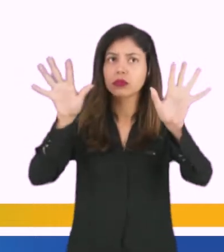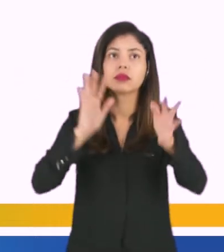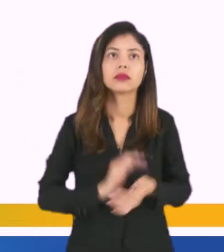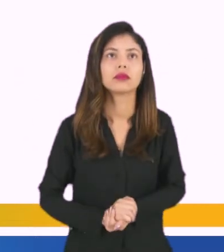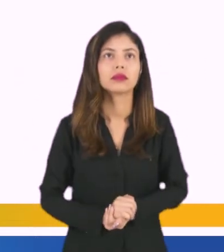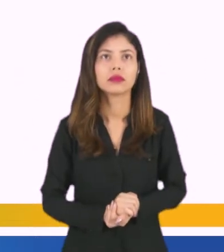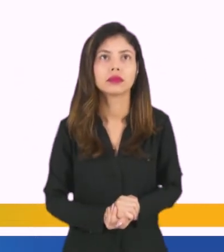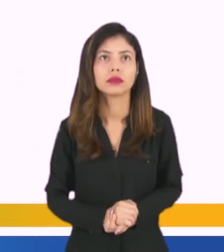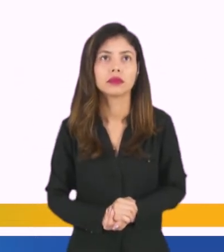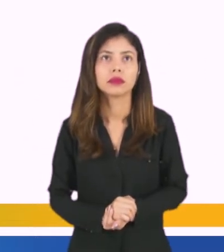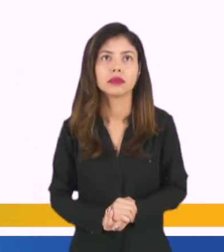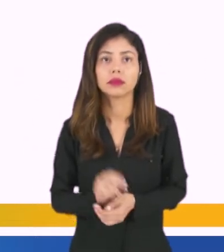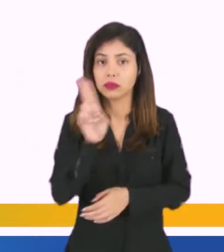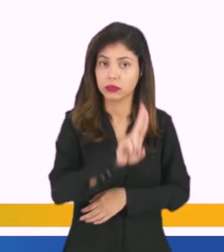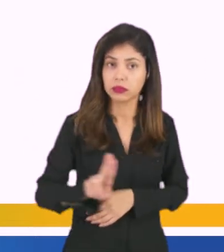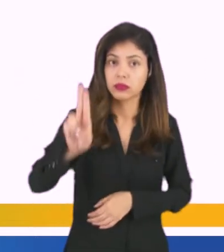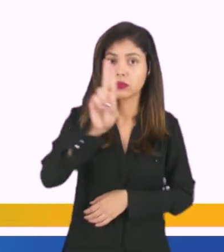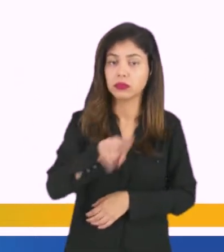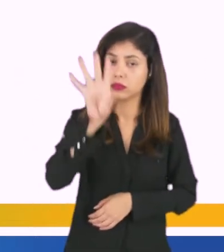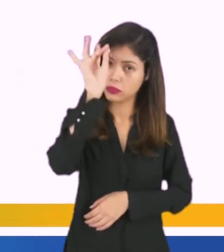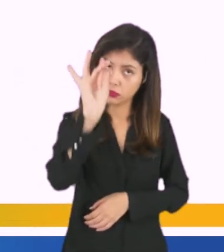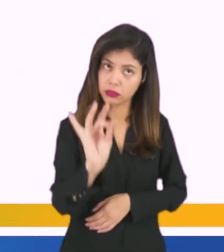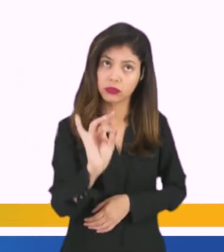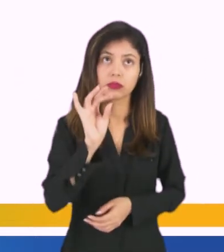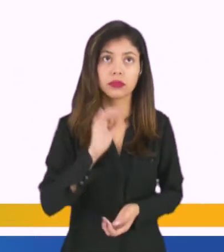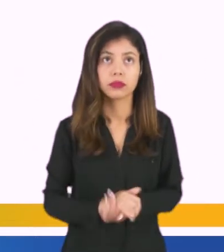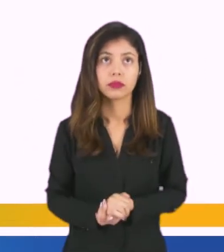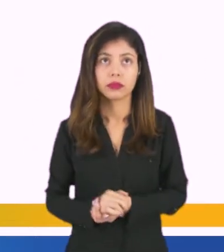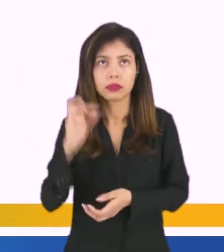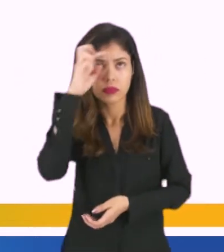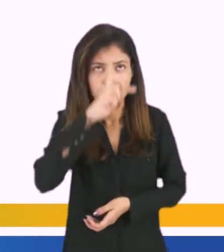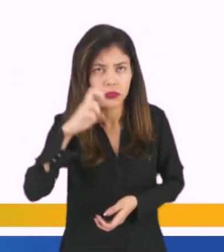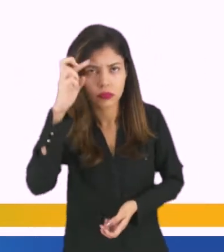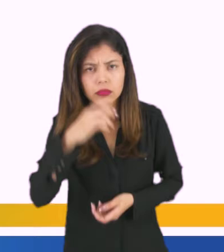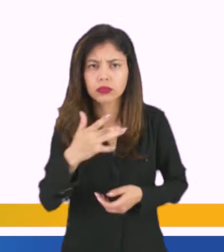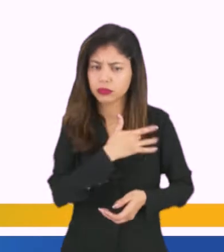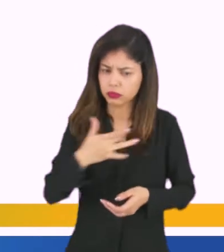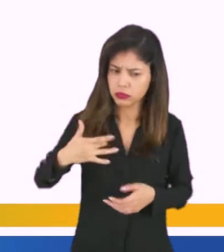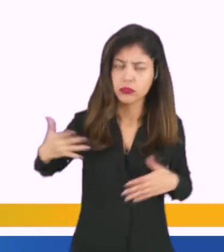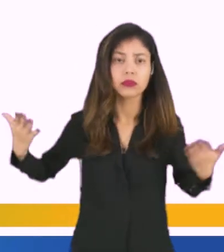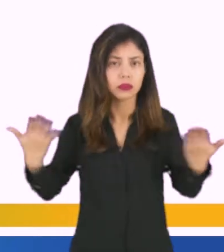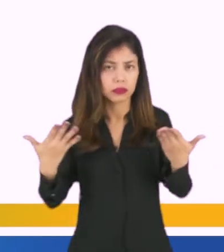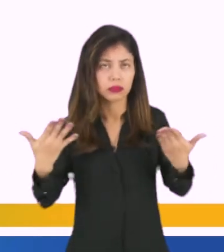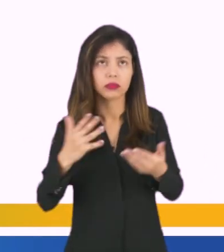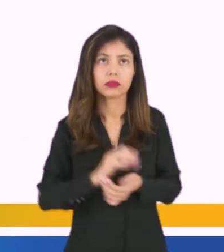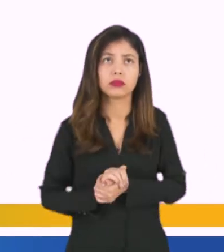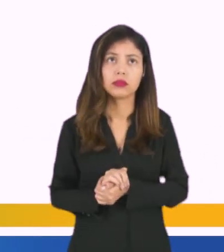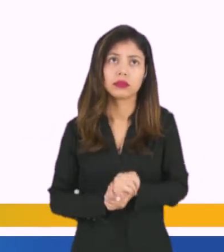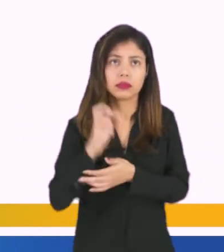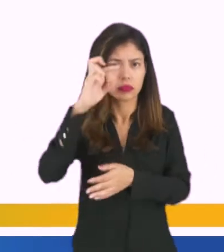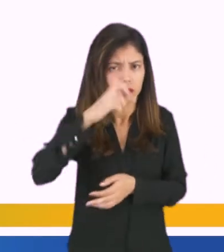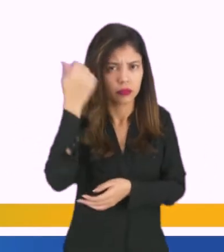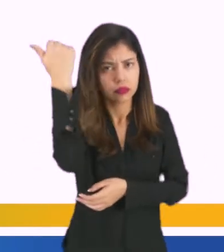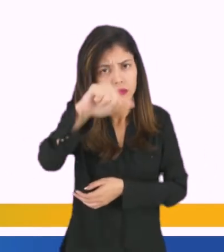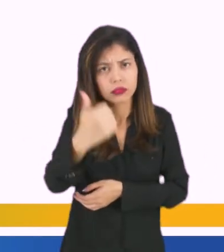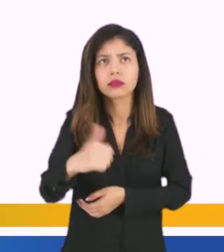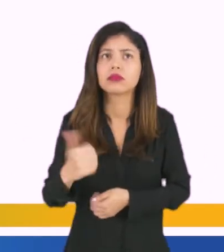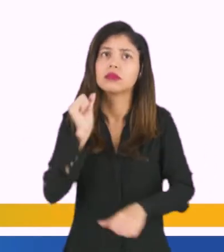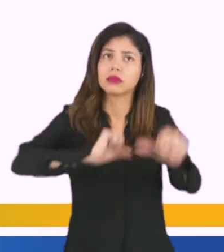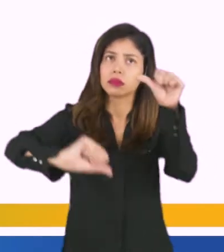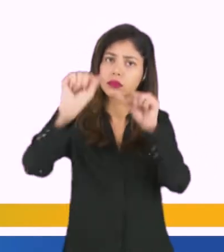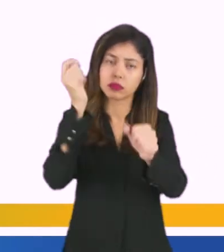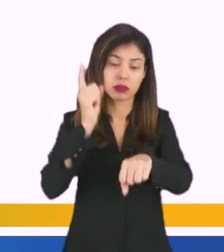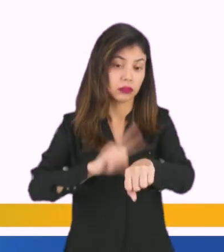sucinta, a utilidade desses indicadores, que é analisar a situação atual da saúde, avaliar as mudanças ao longo do